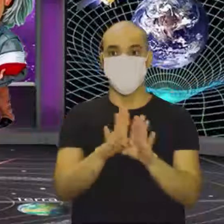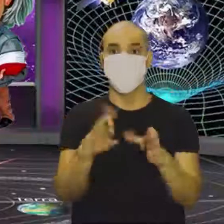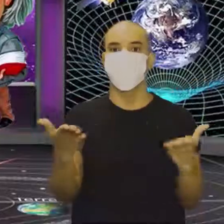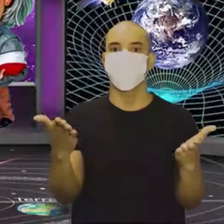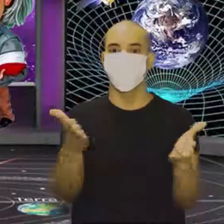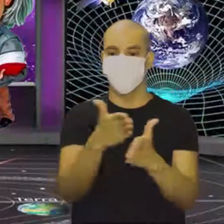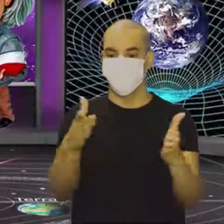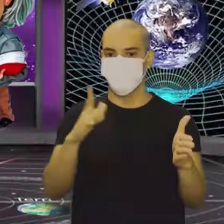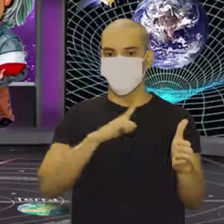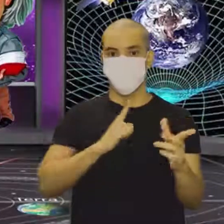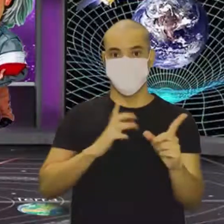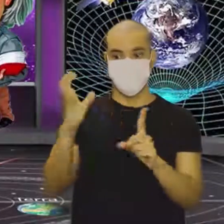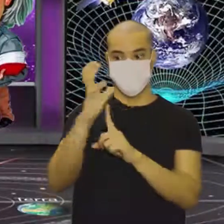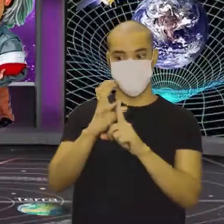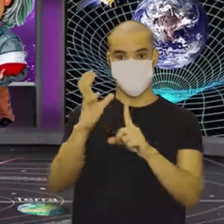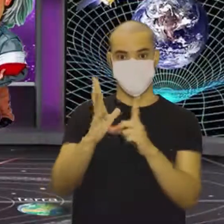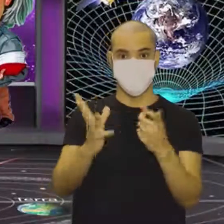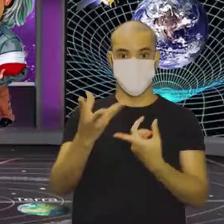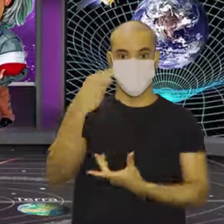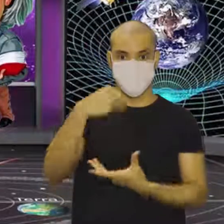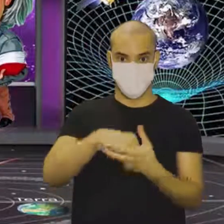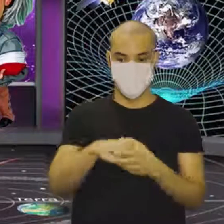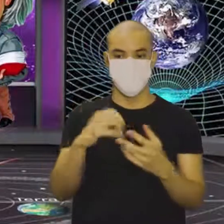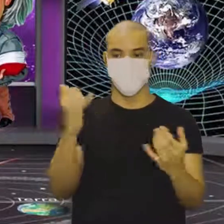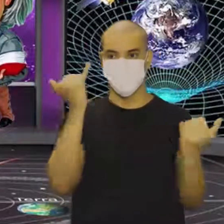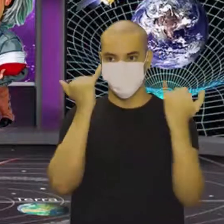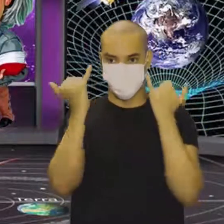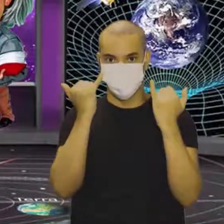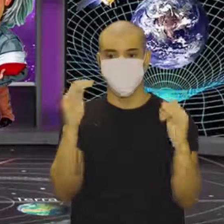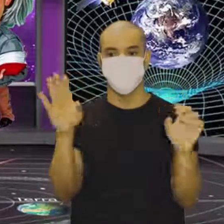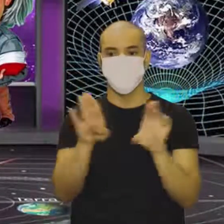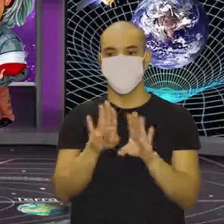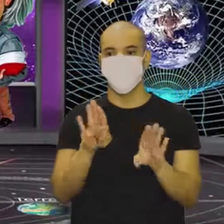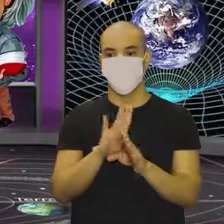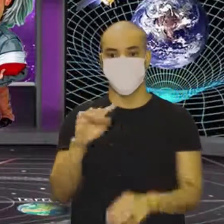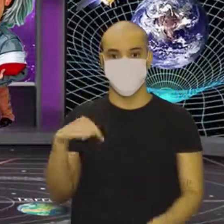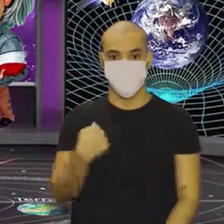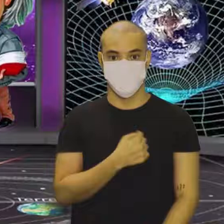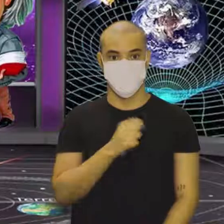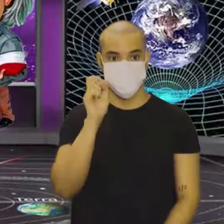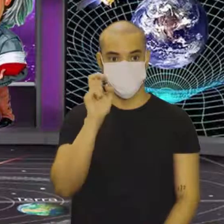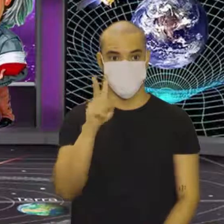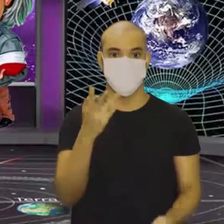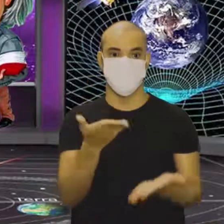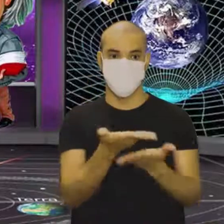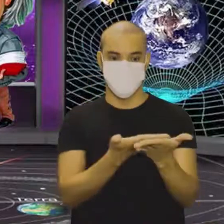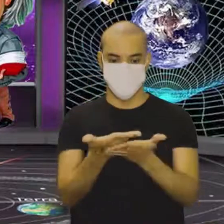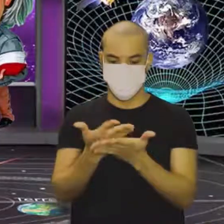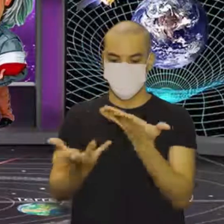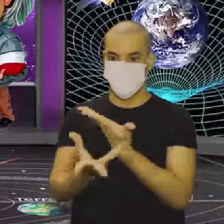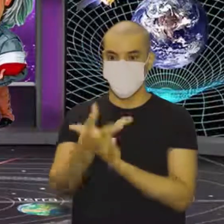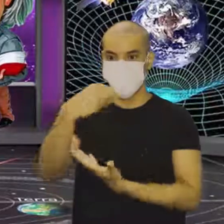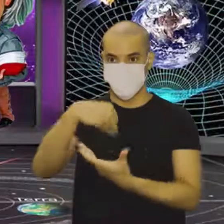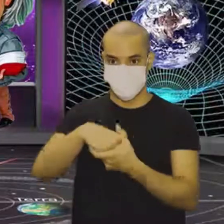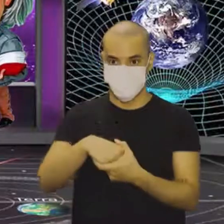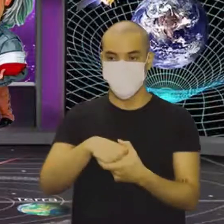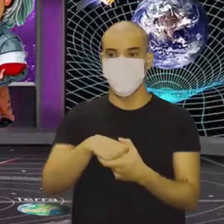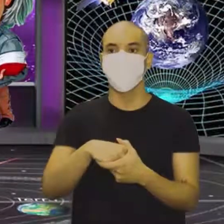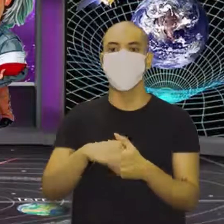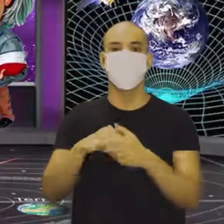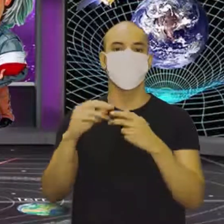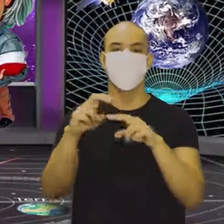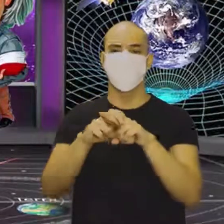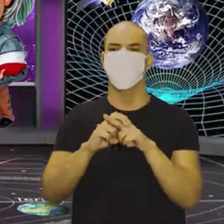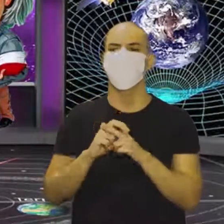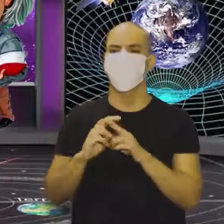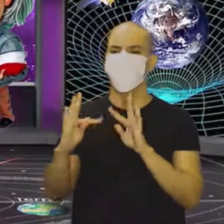que influenciam, ok? Nos seus dados e também nós vimos aplicações, certo? E nós vimos que